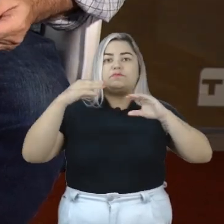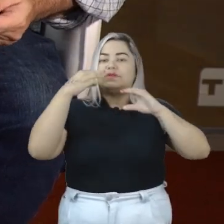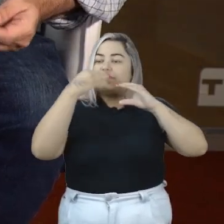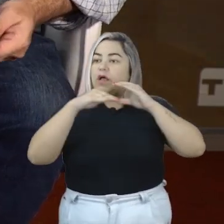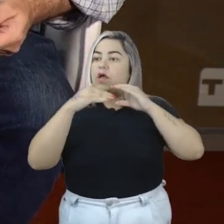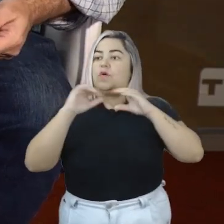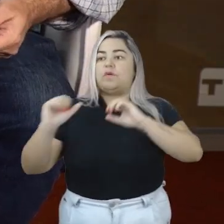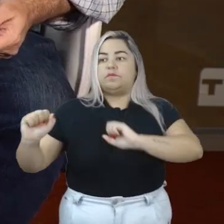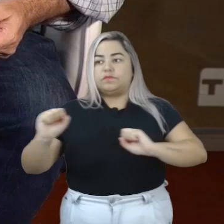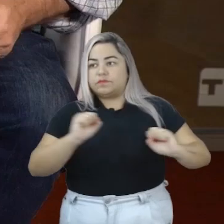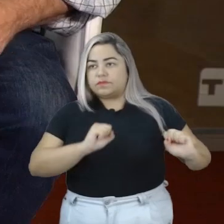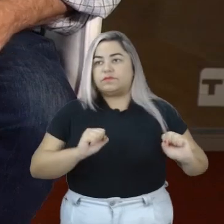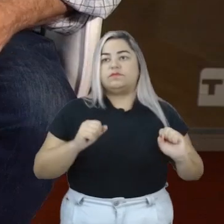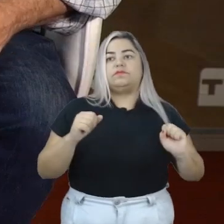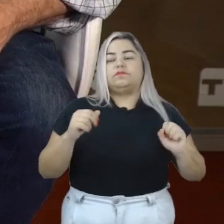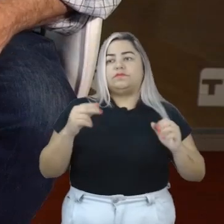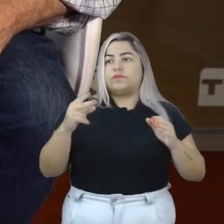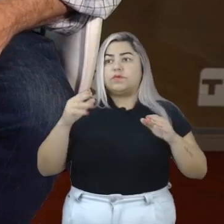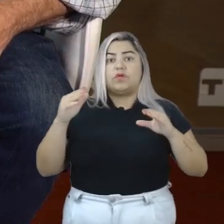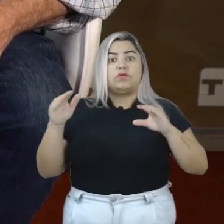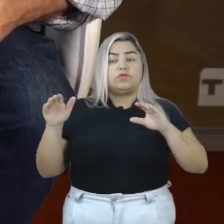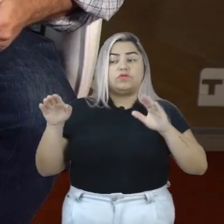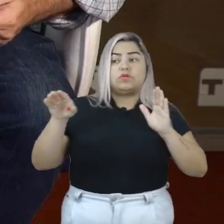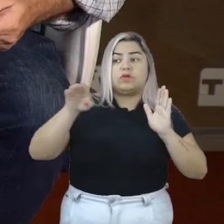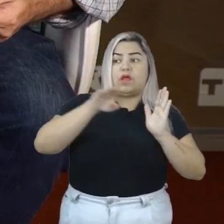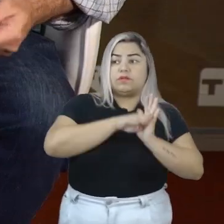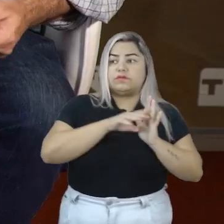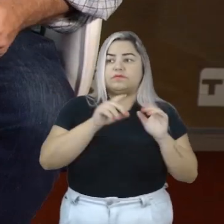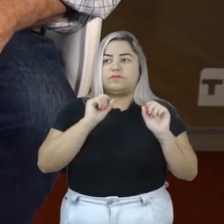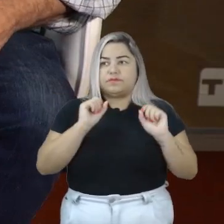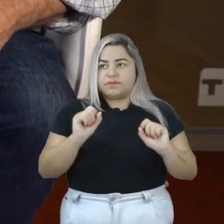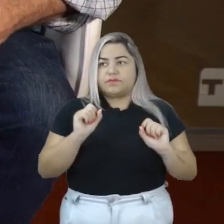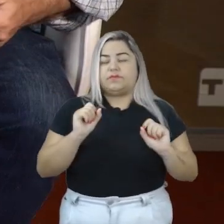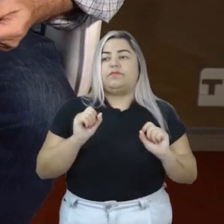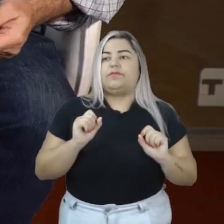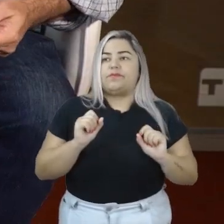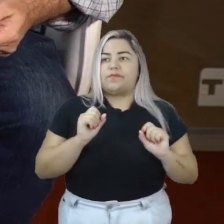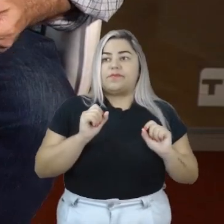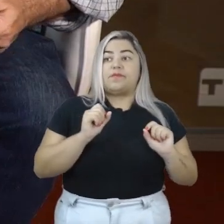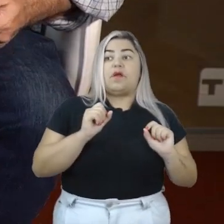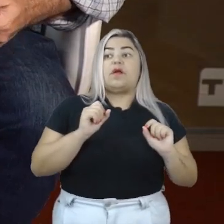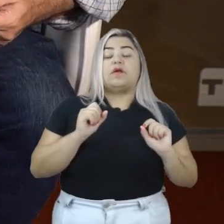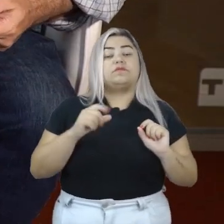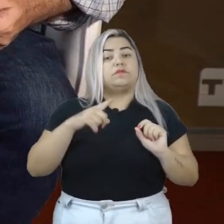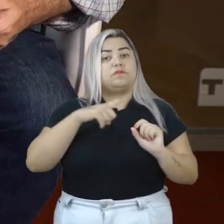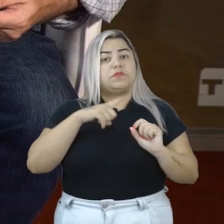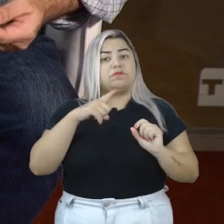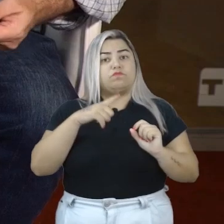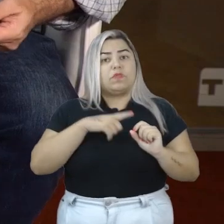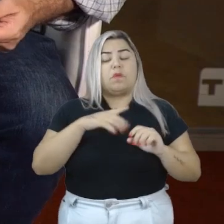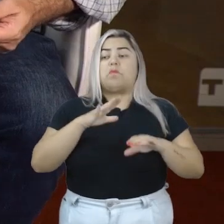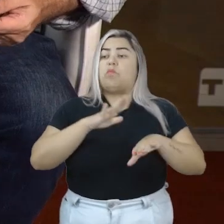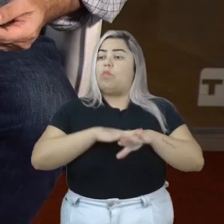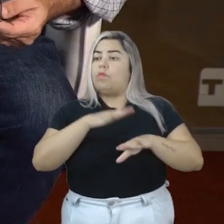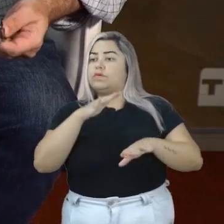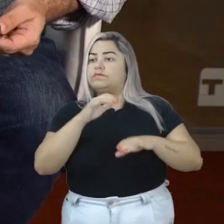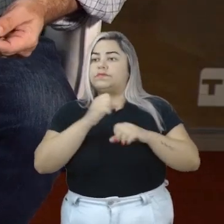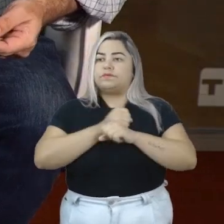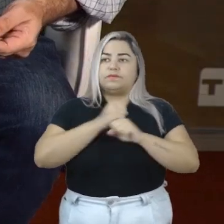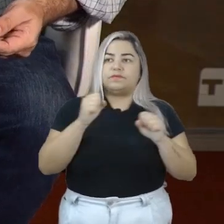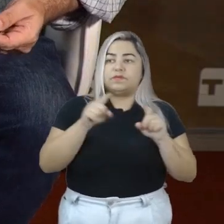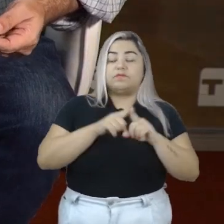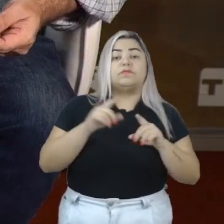importante que o PT se aproprie, né? E a partir dessa apropriação, a gente tem muito mais condição de pensar